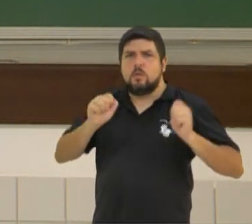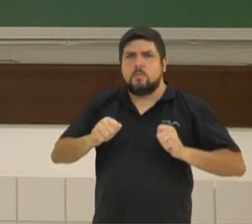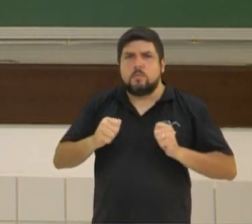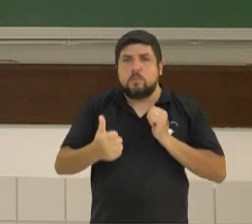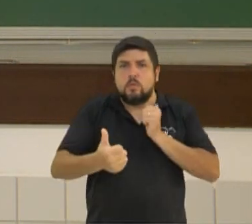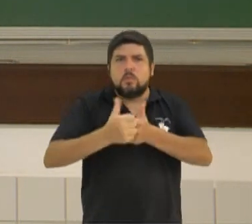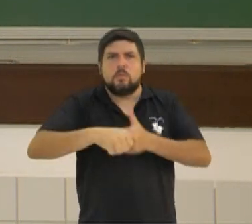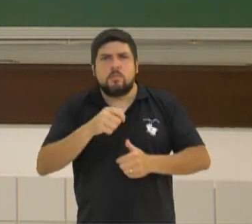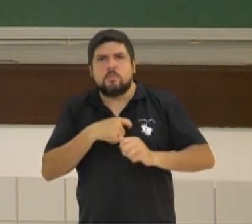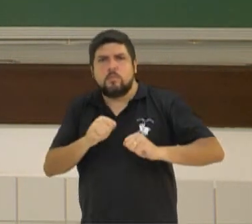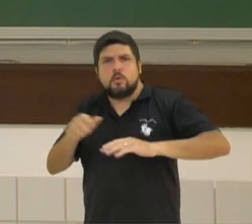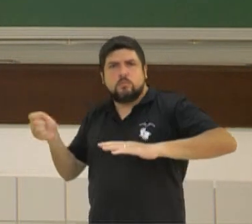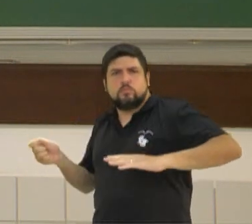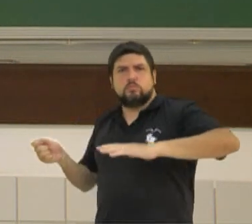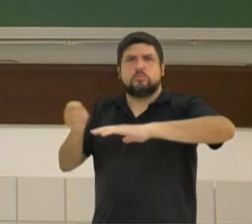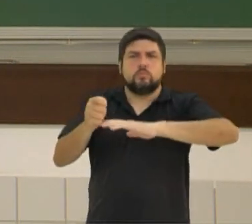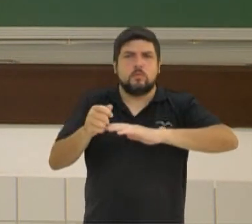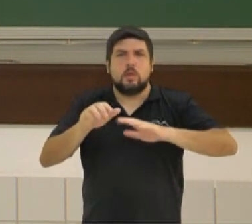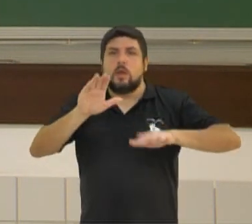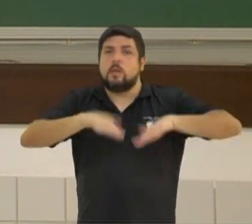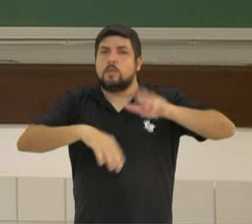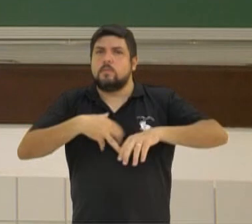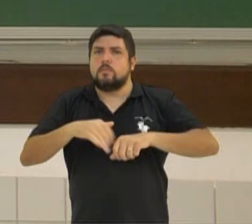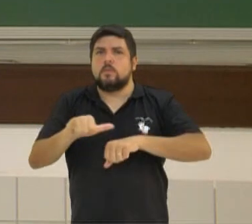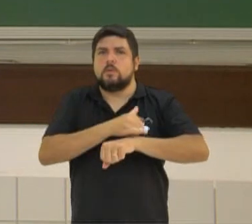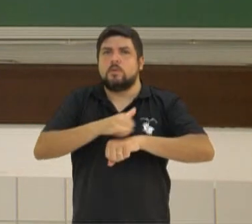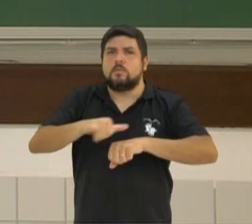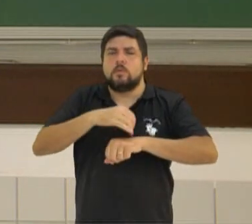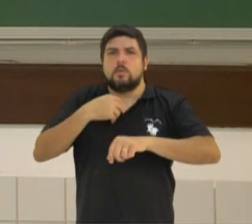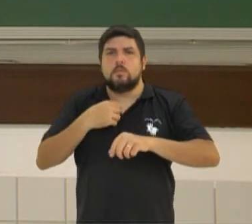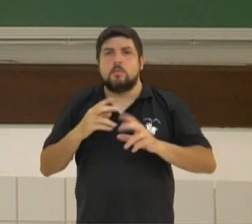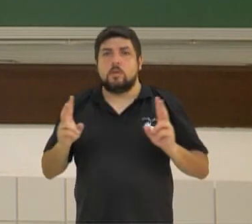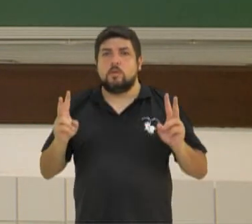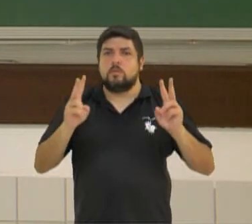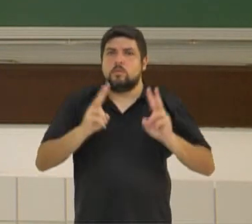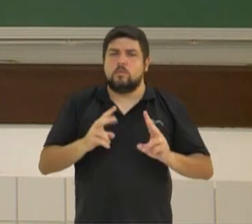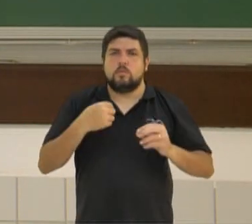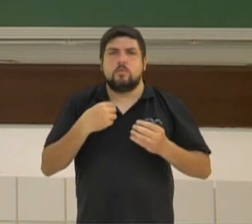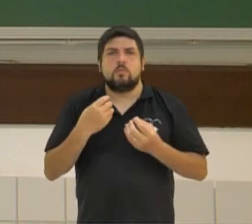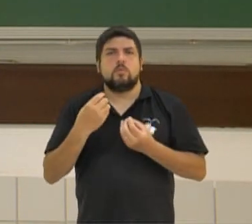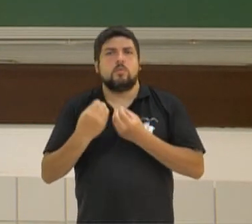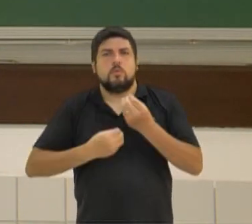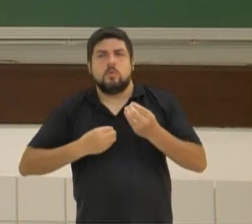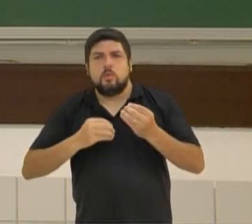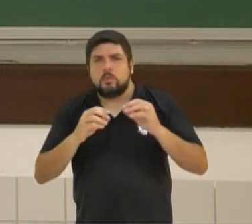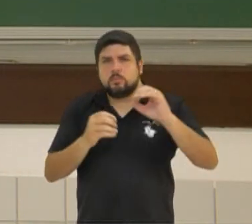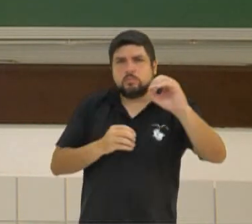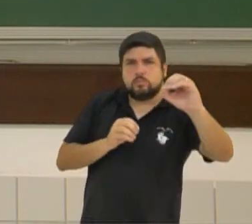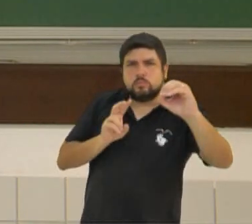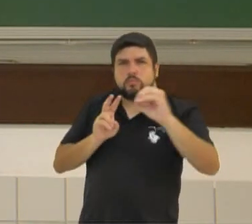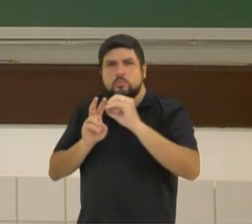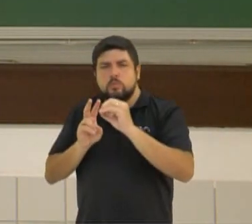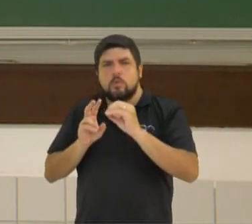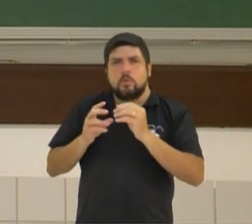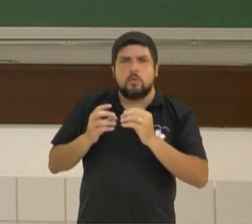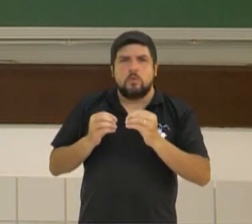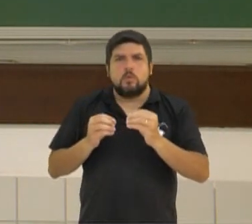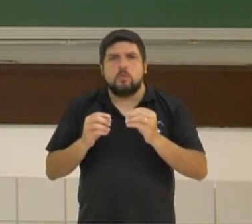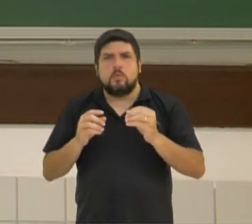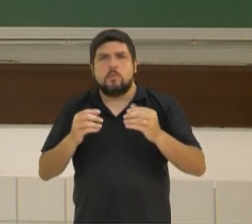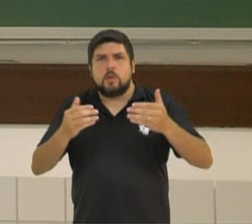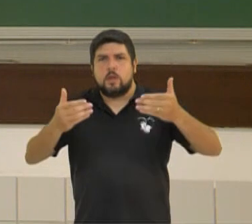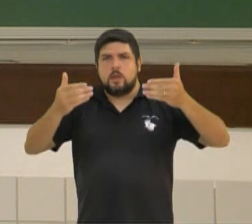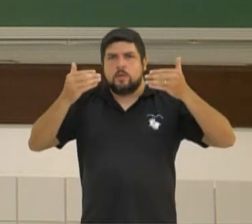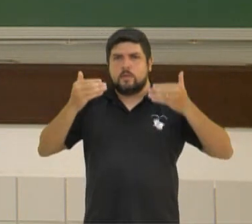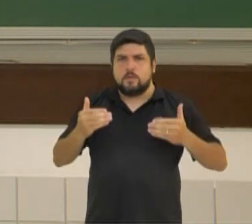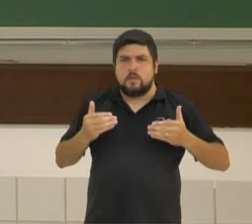rebater, né? Então, geralmente, dependendo da tática ali. No duplas, né, a colocação dos atletas em fundo de quadra, na